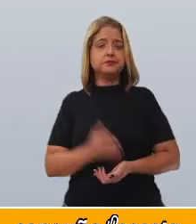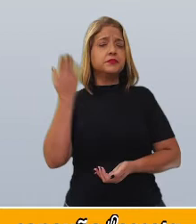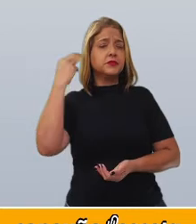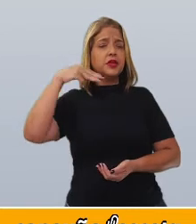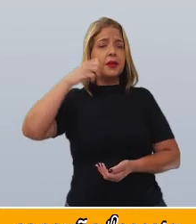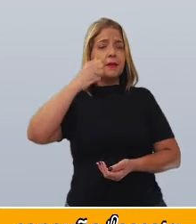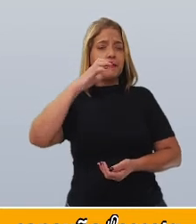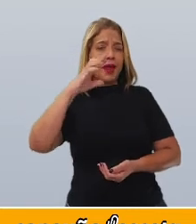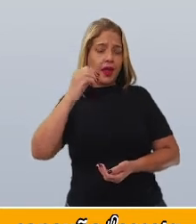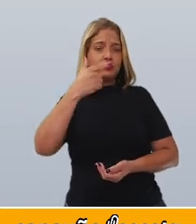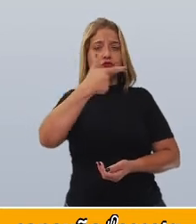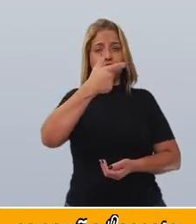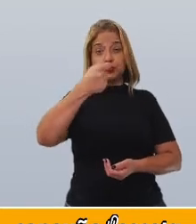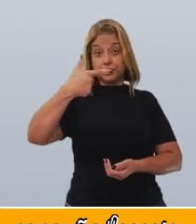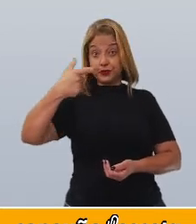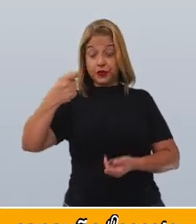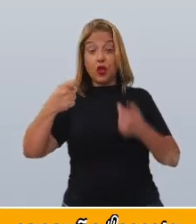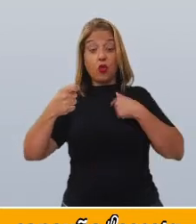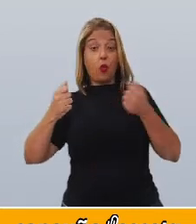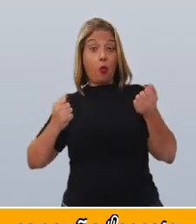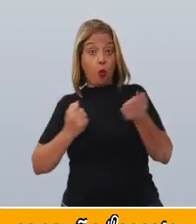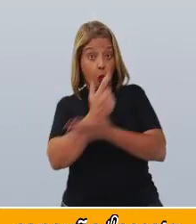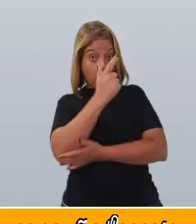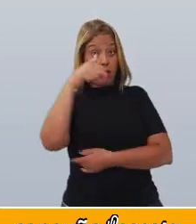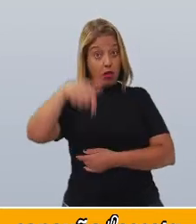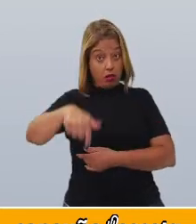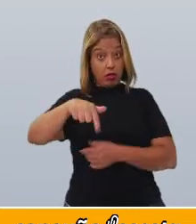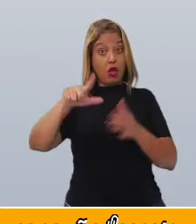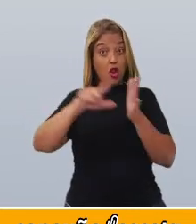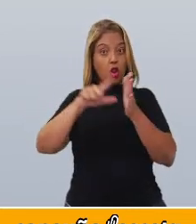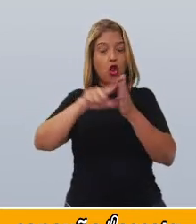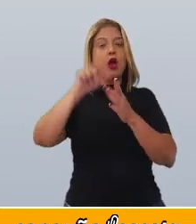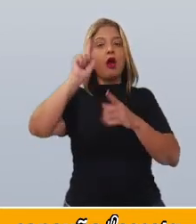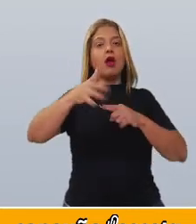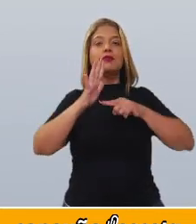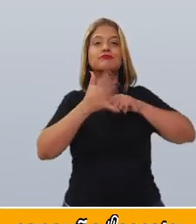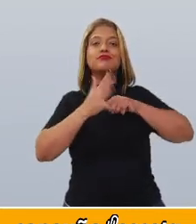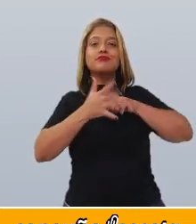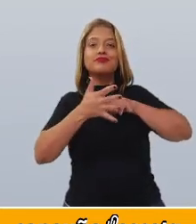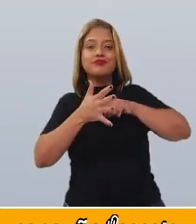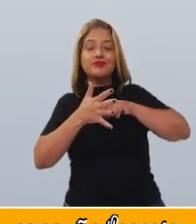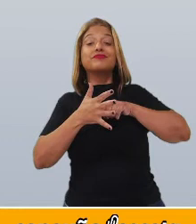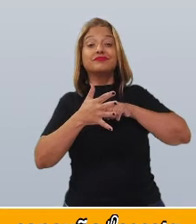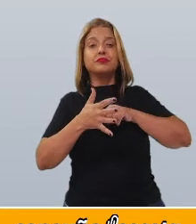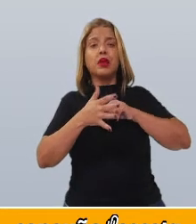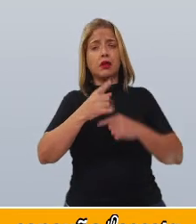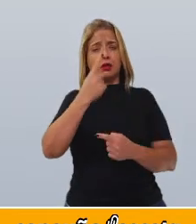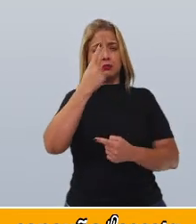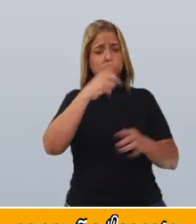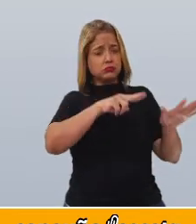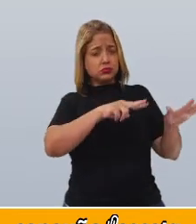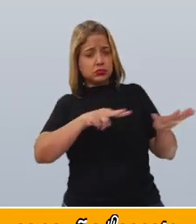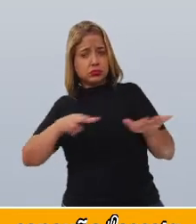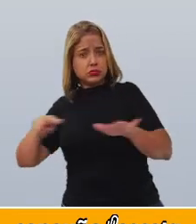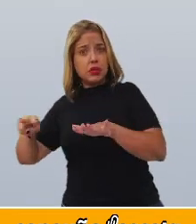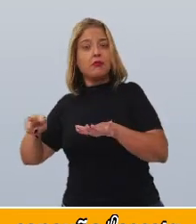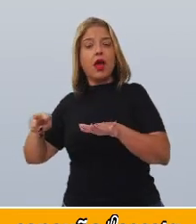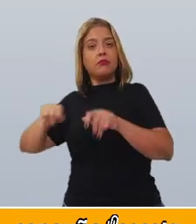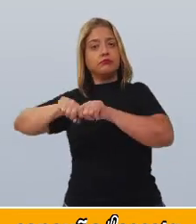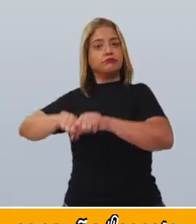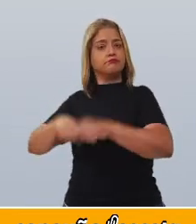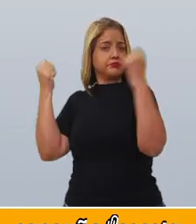de 2020, comprei neste estabelecimento um ventilador, que depois de uma semana de uso,